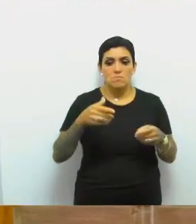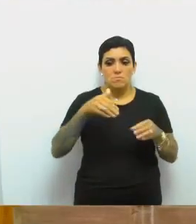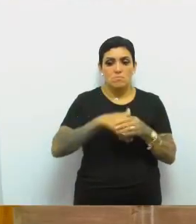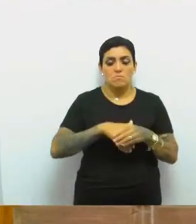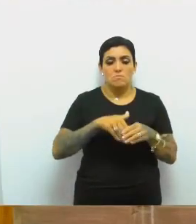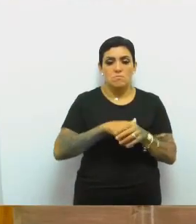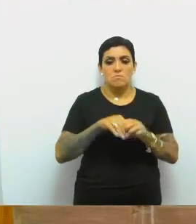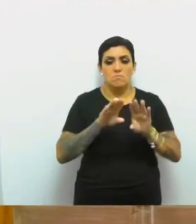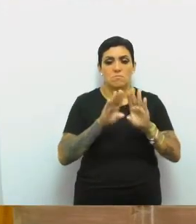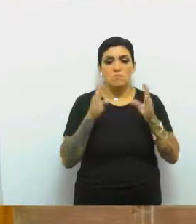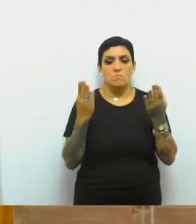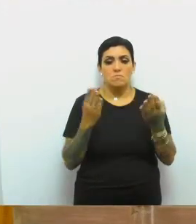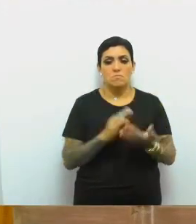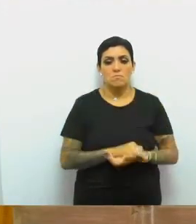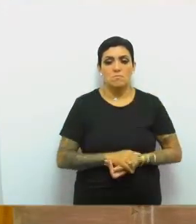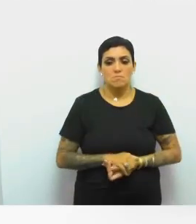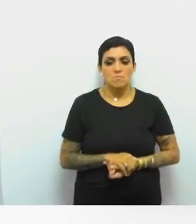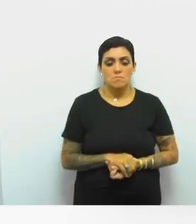votação aberta.